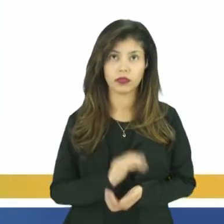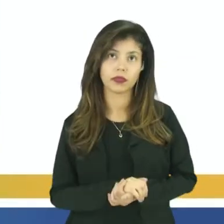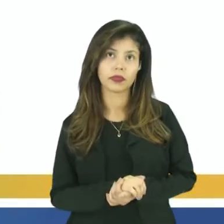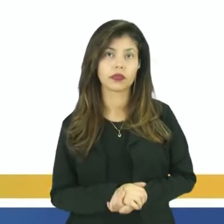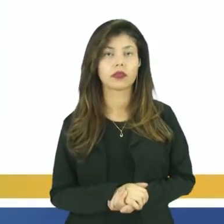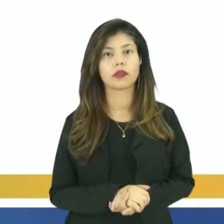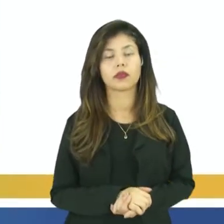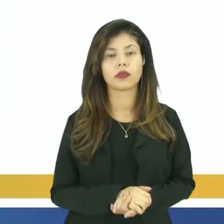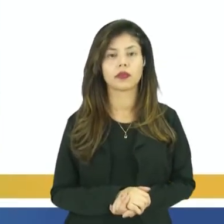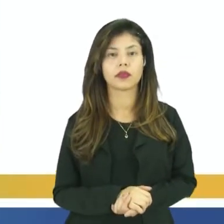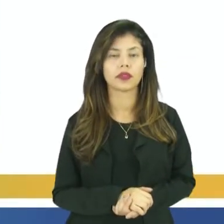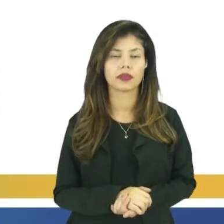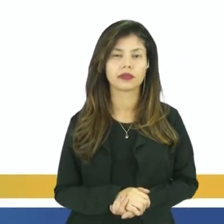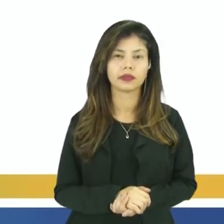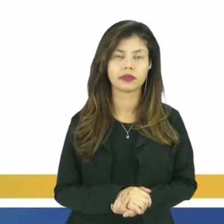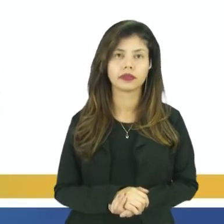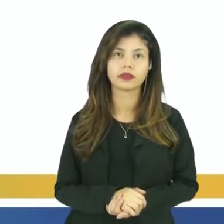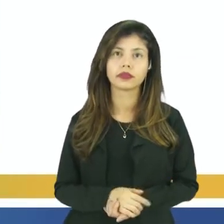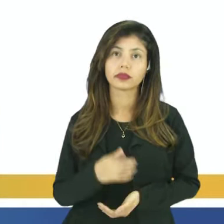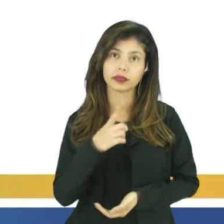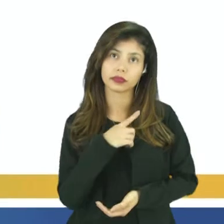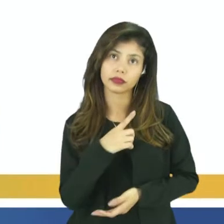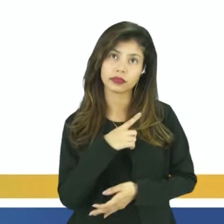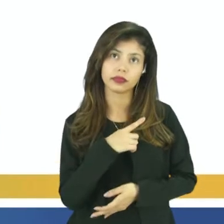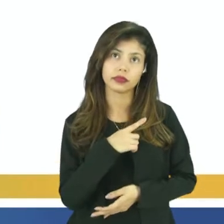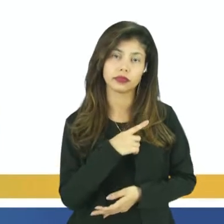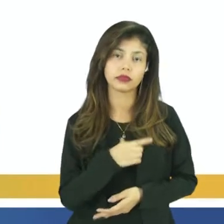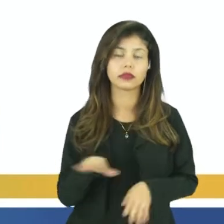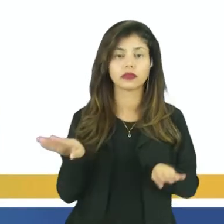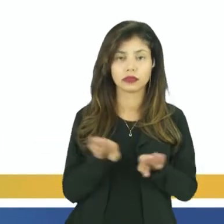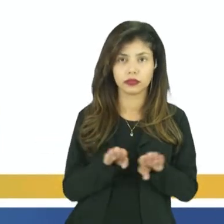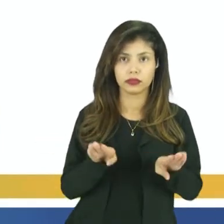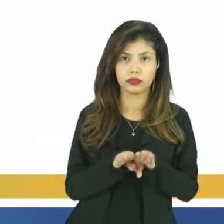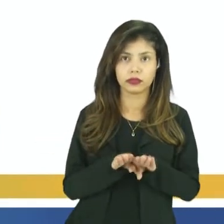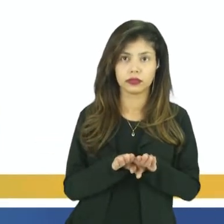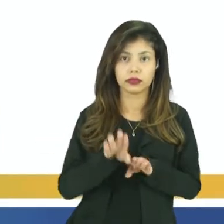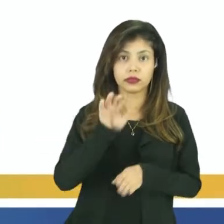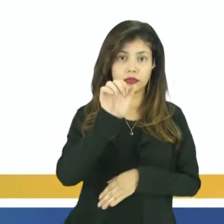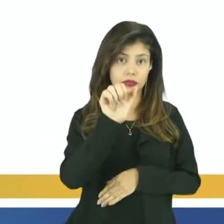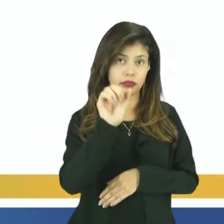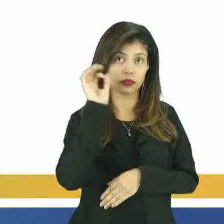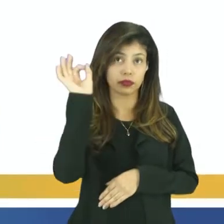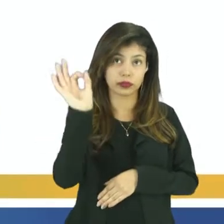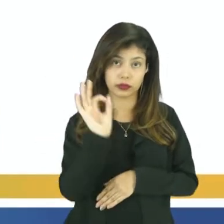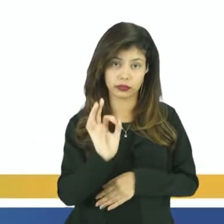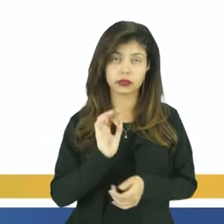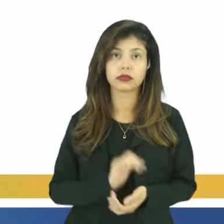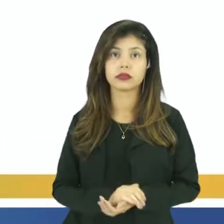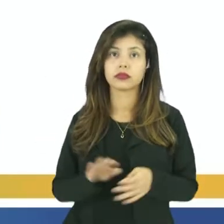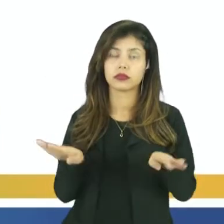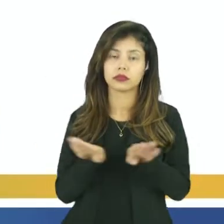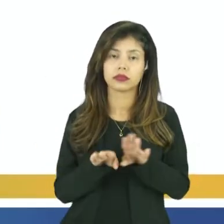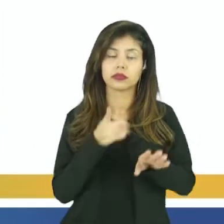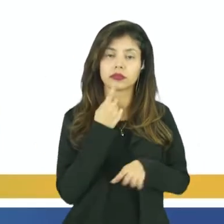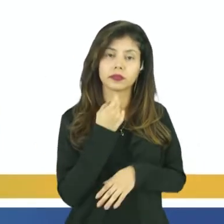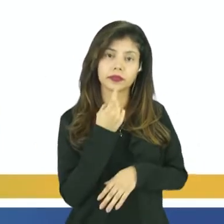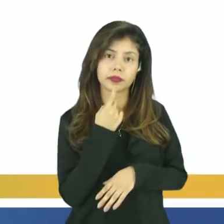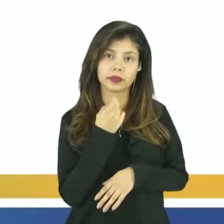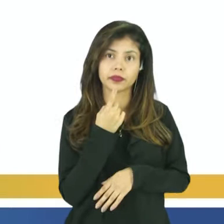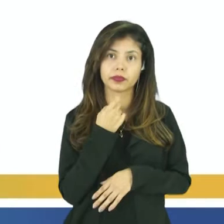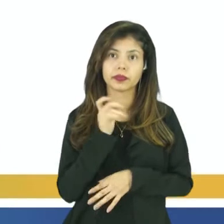pouco. E aí vocês percebem que tem também as taxas, né? E tem também o gráfico de linha de